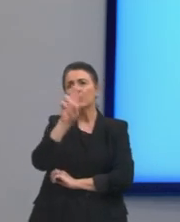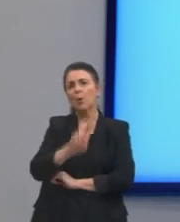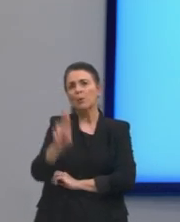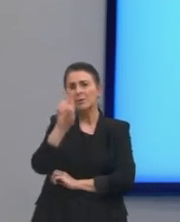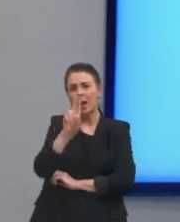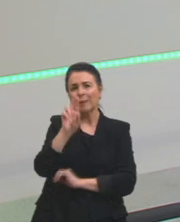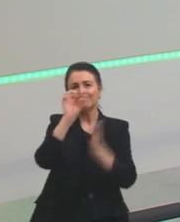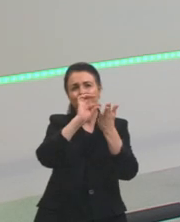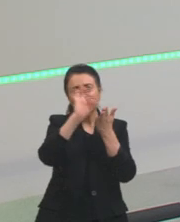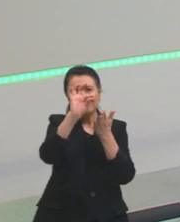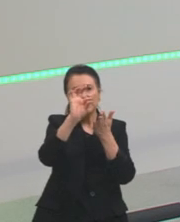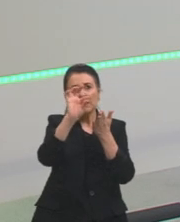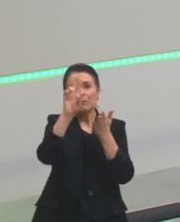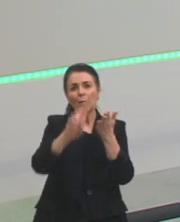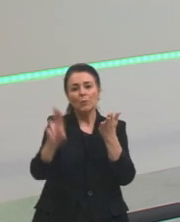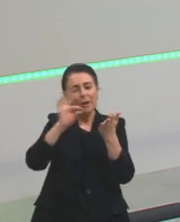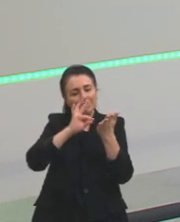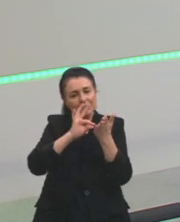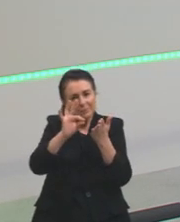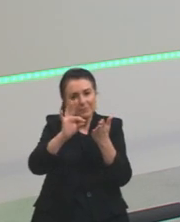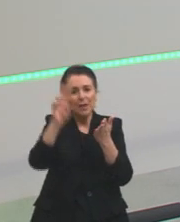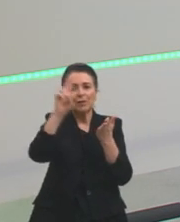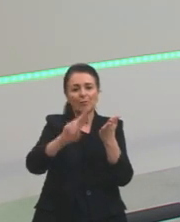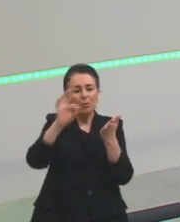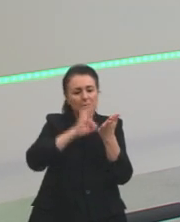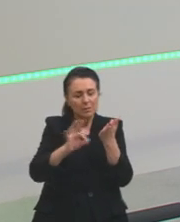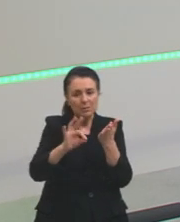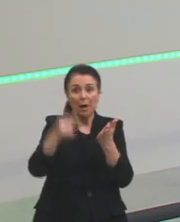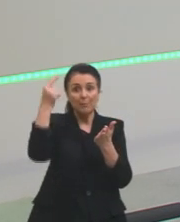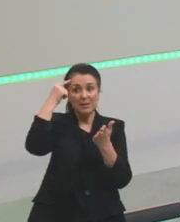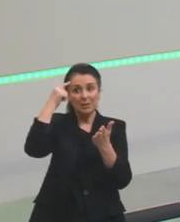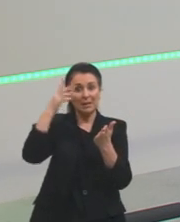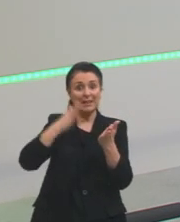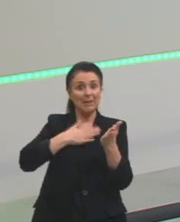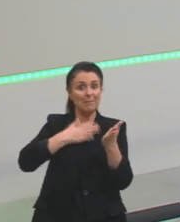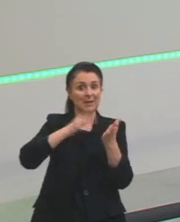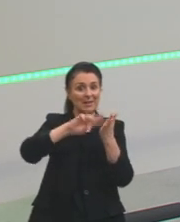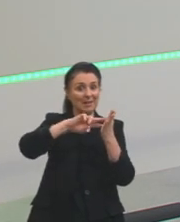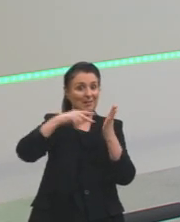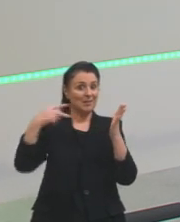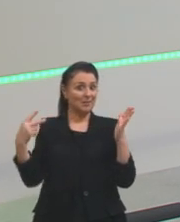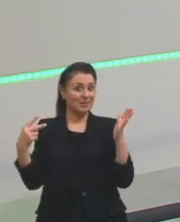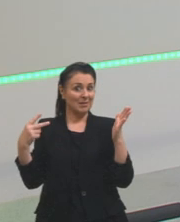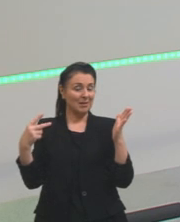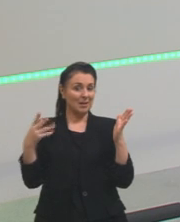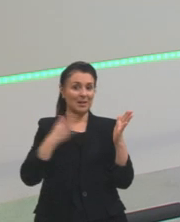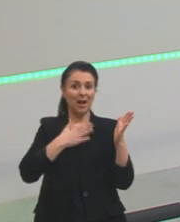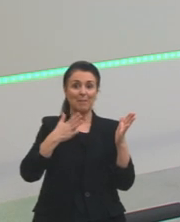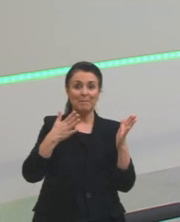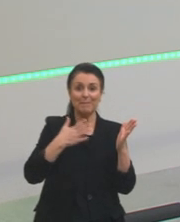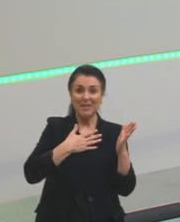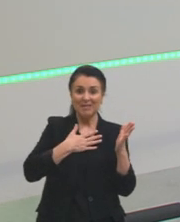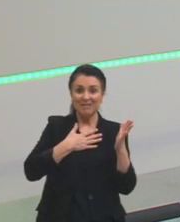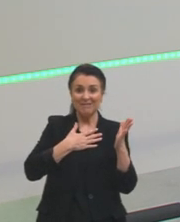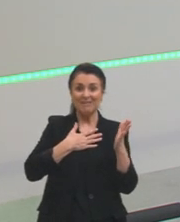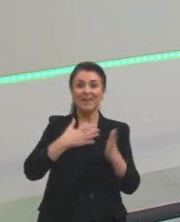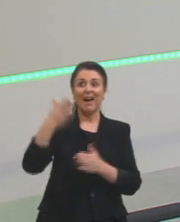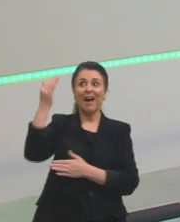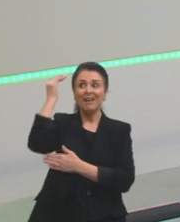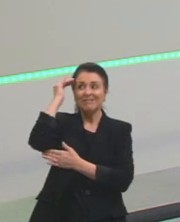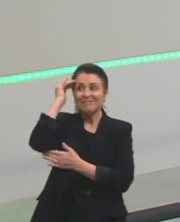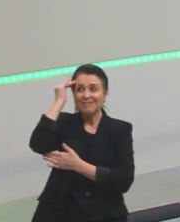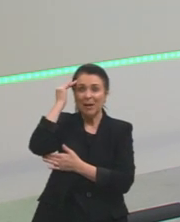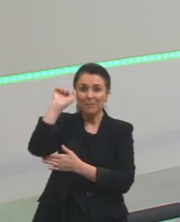como é que eu vou trabalhar meu argumento pensando né na minha interpretação disso na minha bagagem para